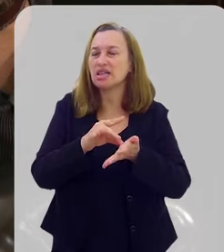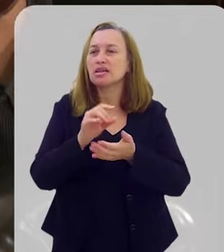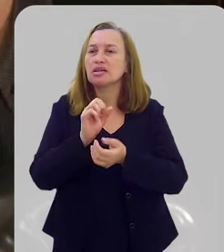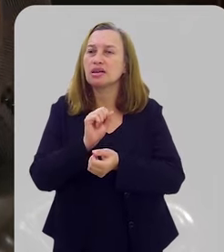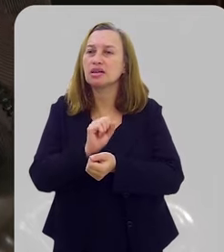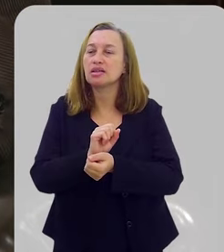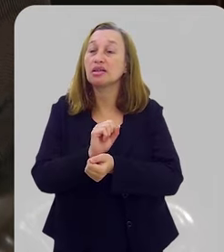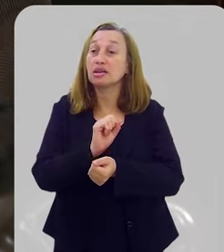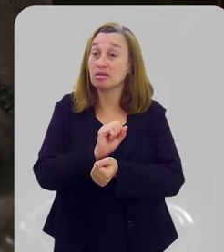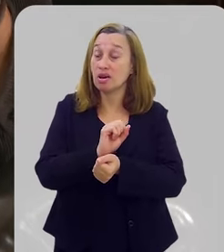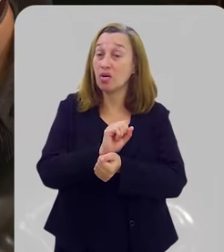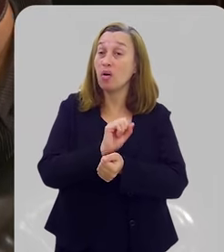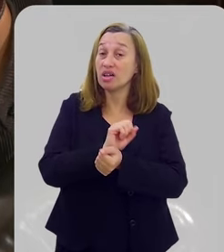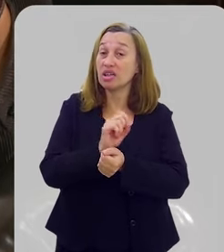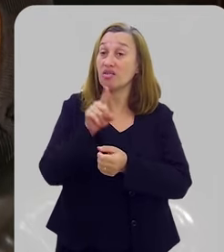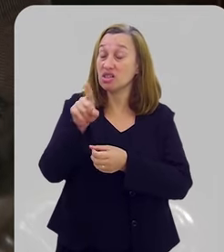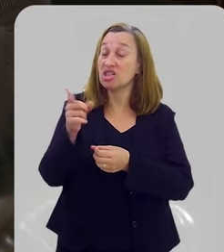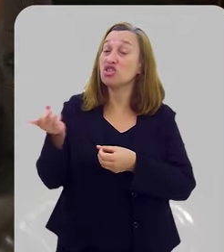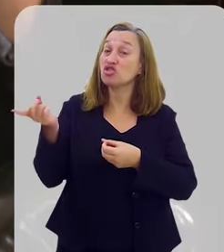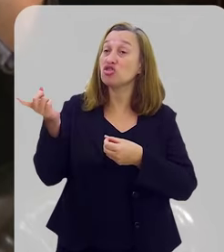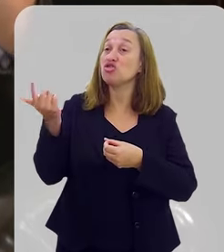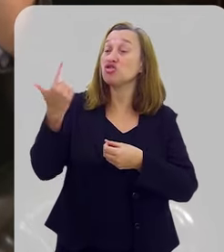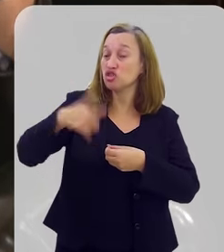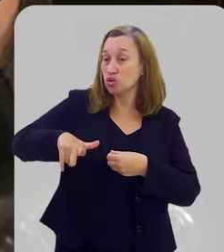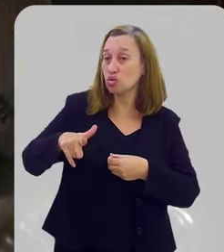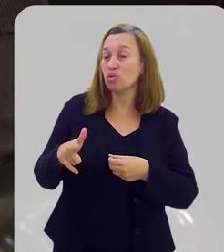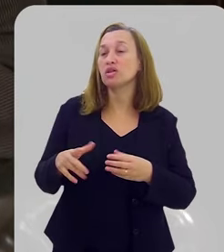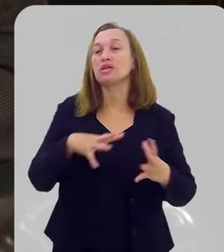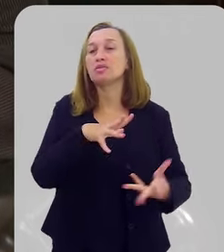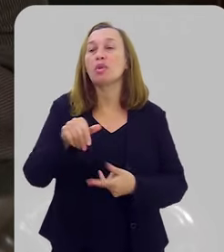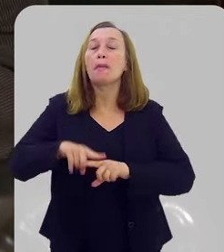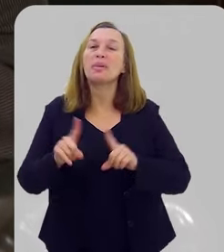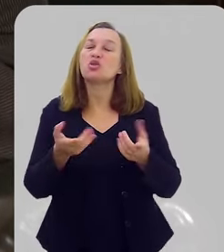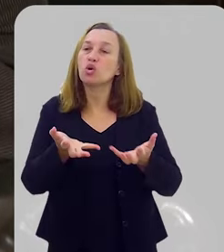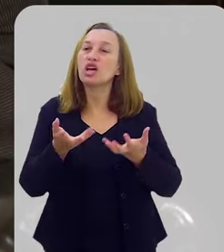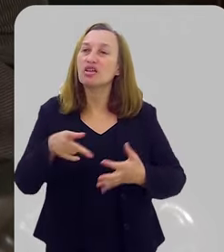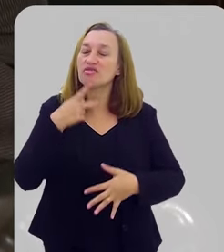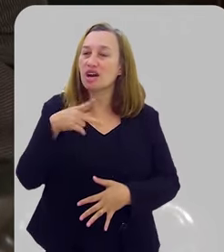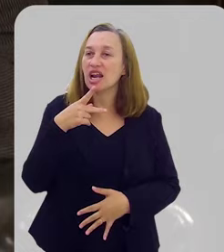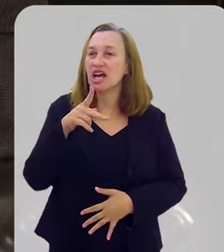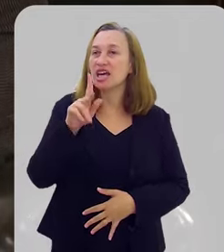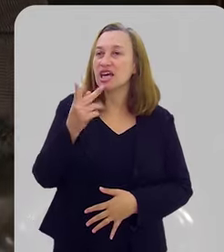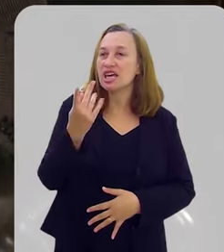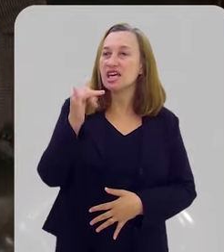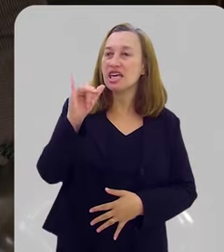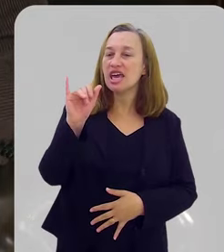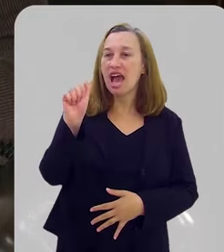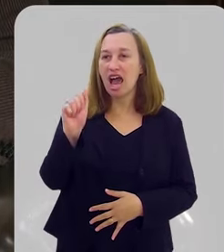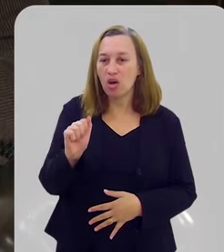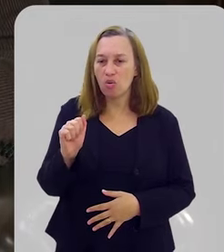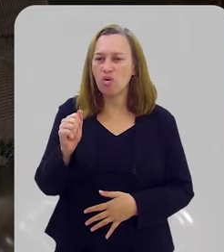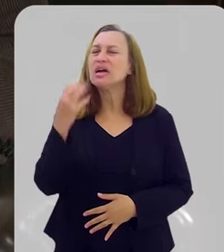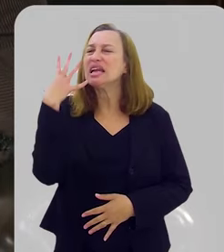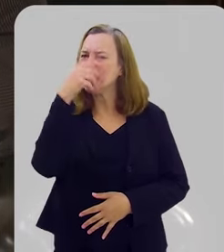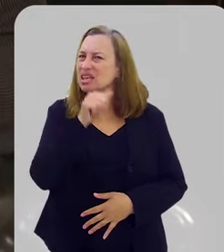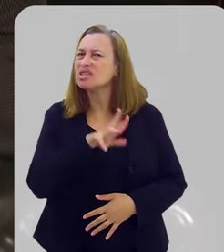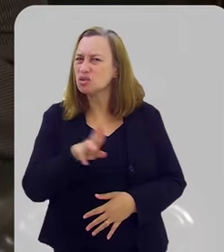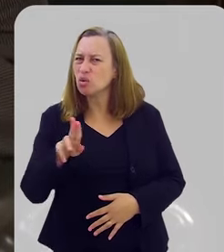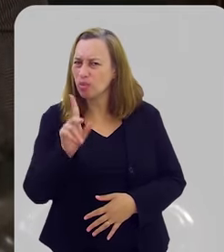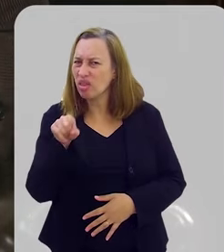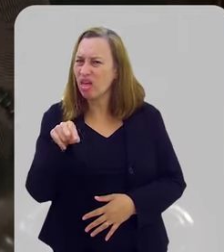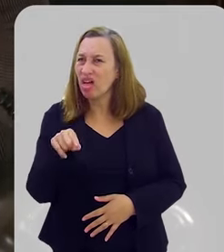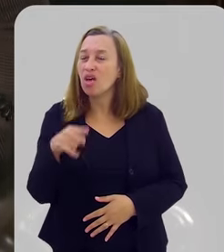ainda nos faça nos encontrar outra vez em qualquer lugar desse mundo. Mas eu quero falar sobre o Iago Clayton. Bonito esse nome,